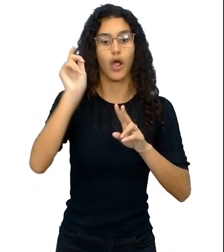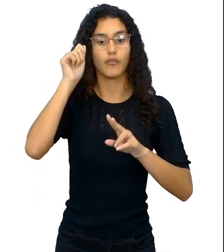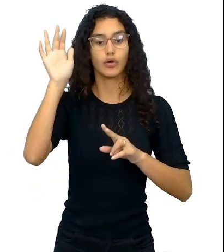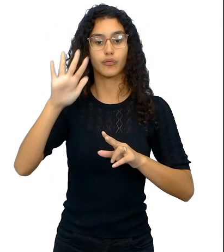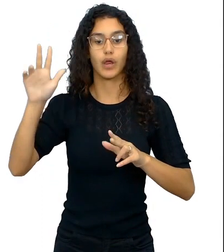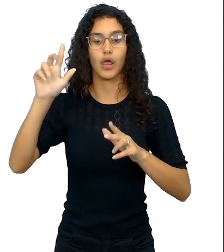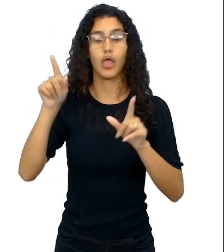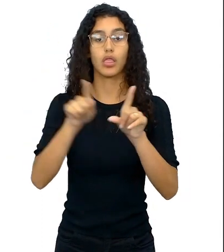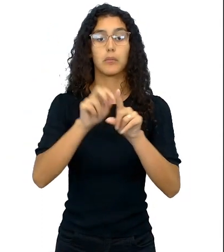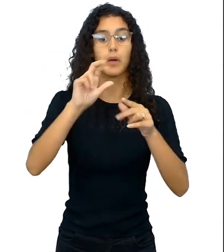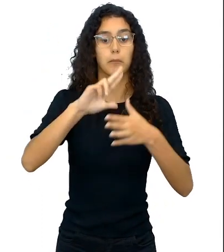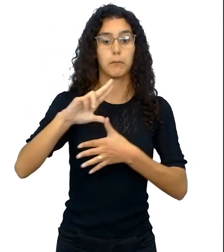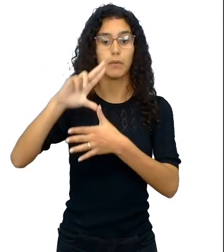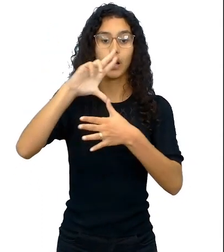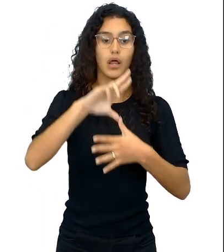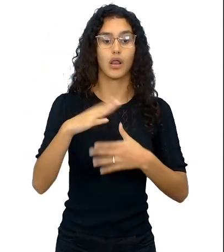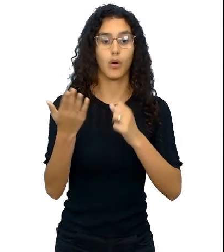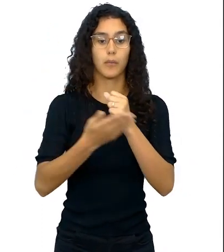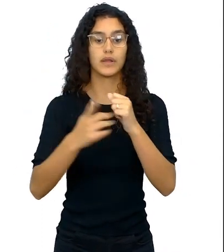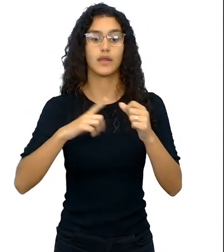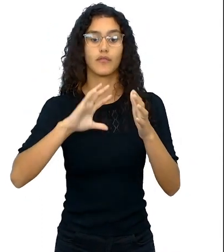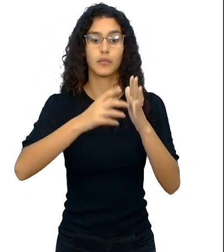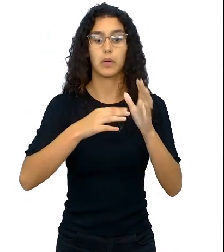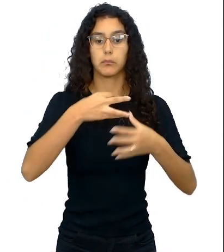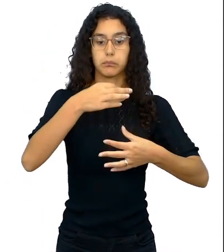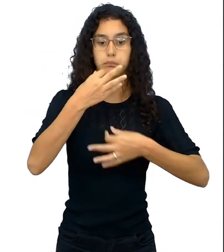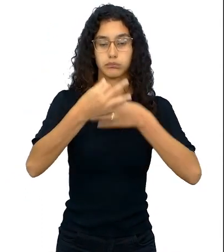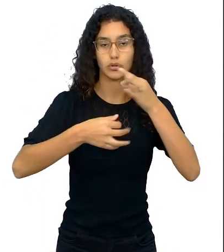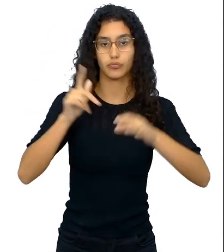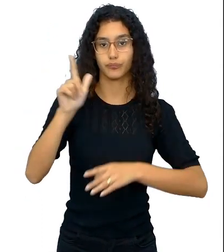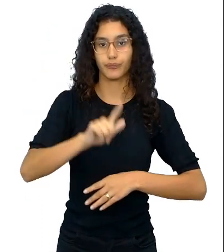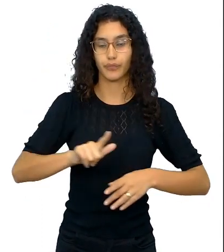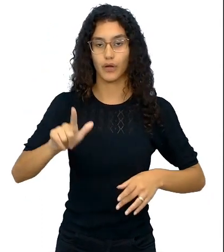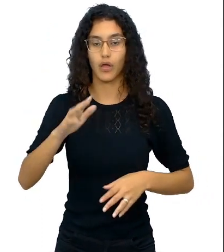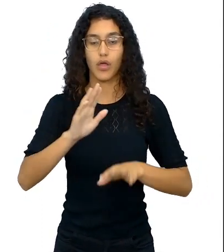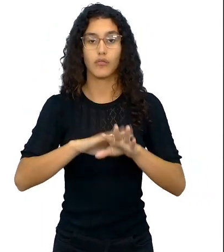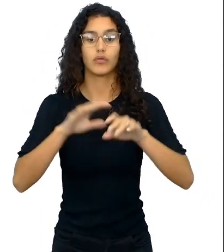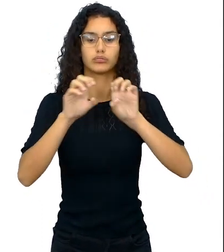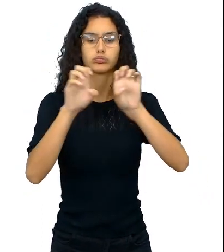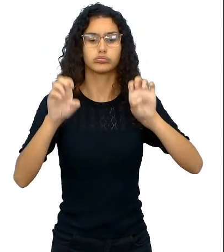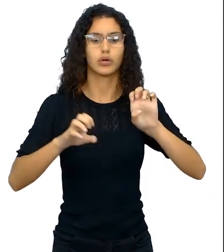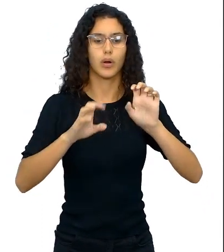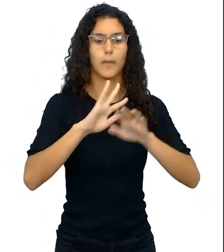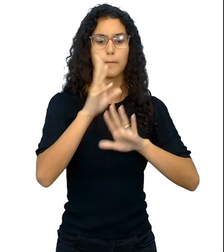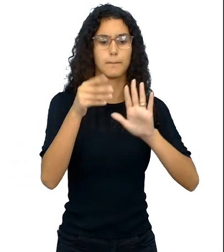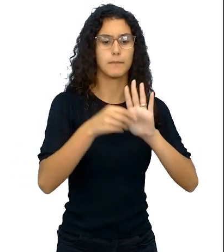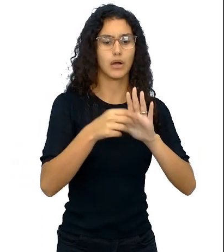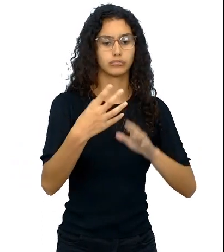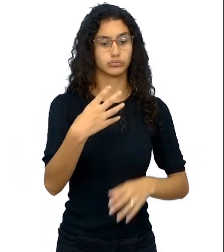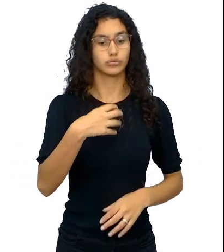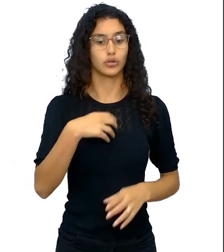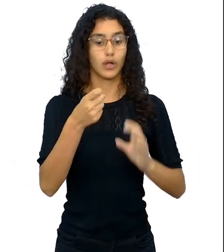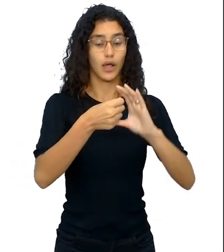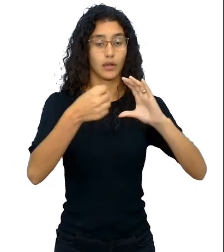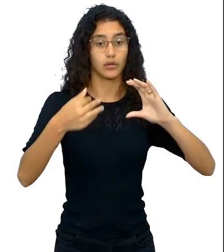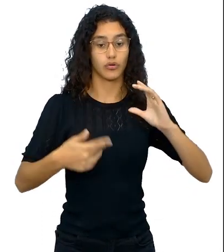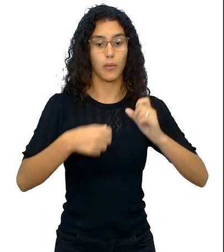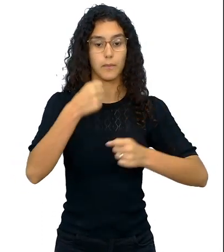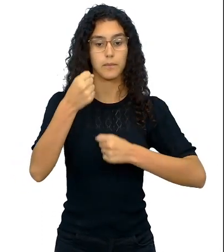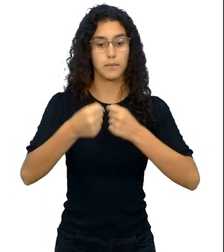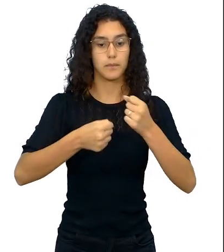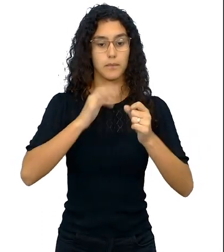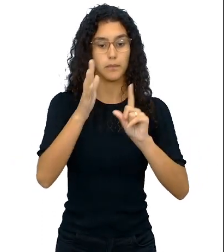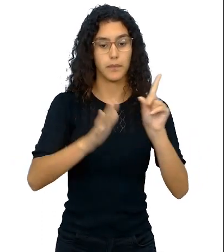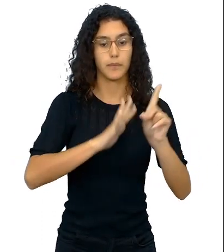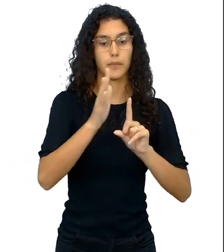e a latino-americana, com base em ferramentas da crítica literária, estrutura, composição, estilo, aspectos